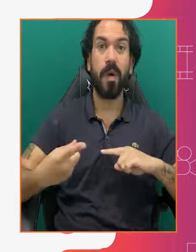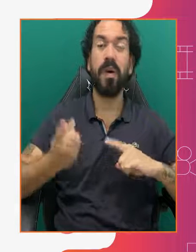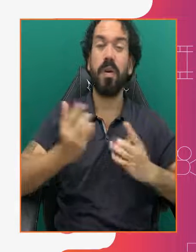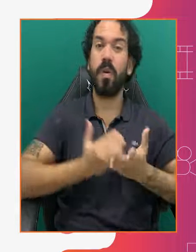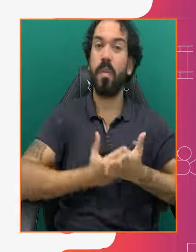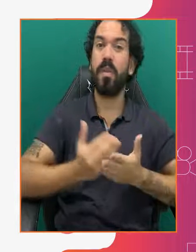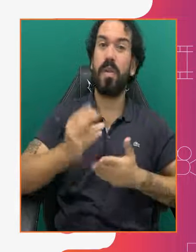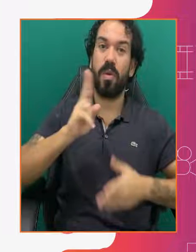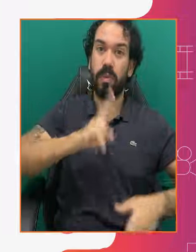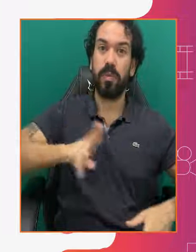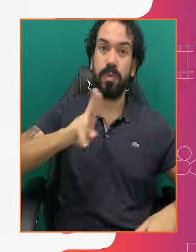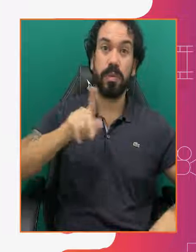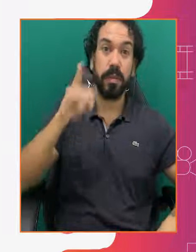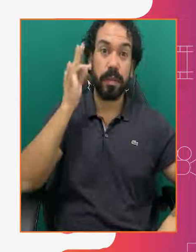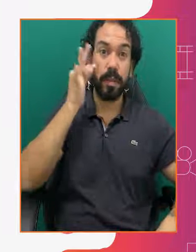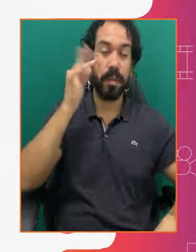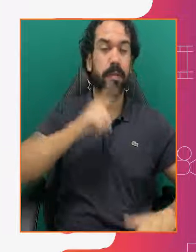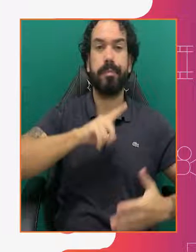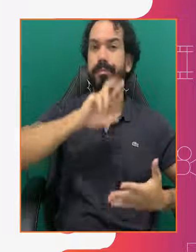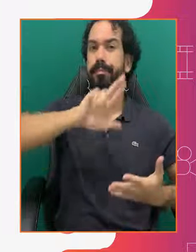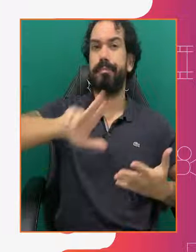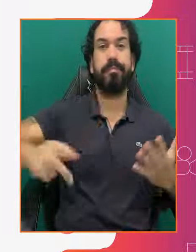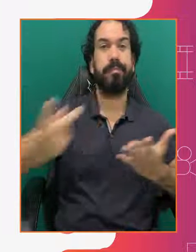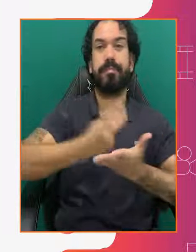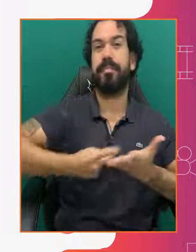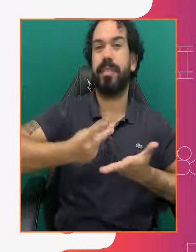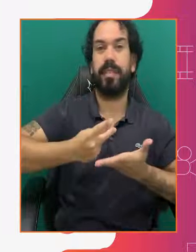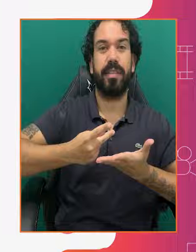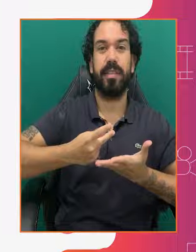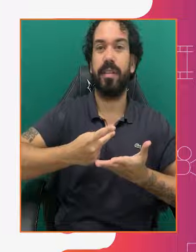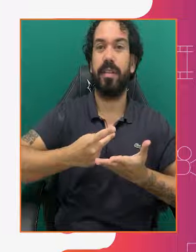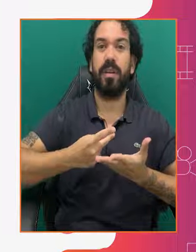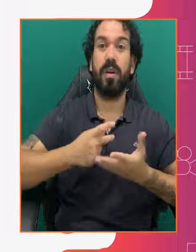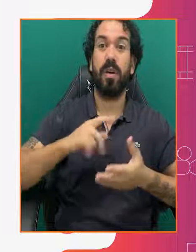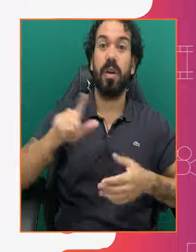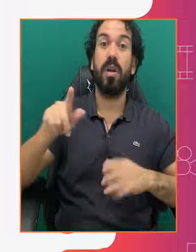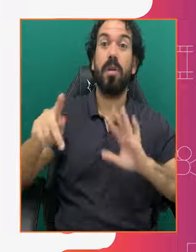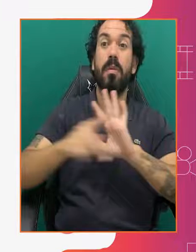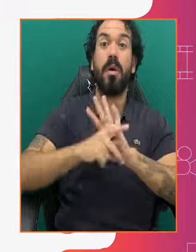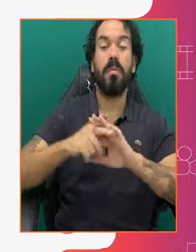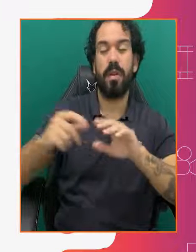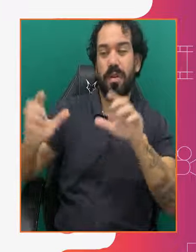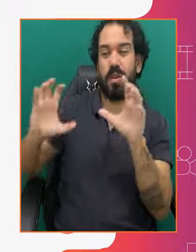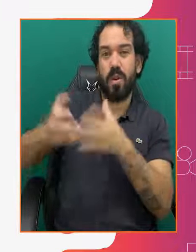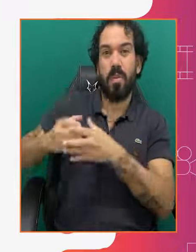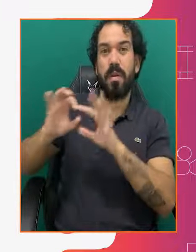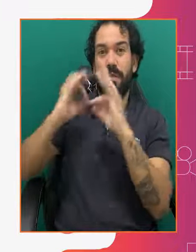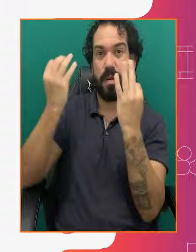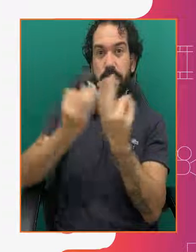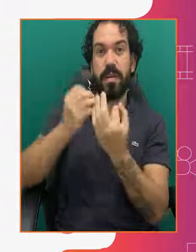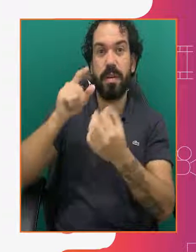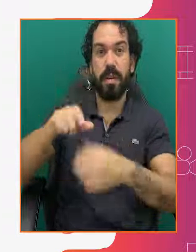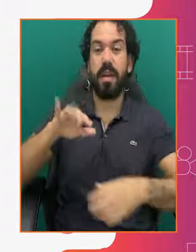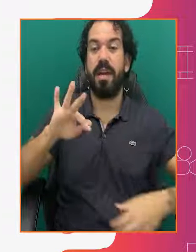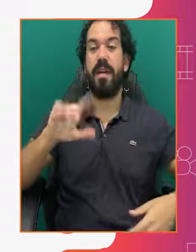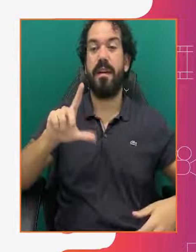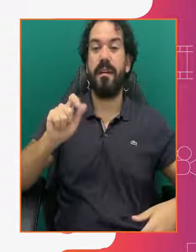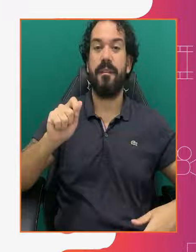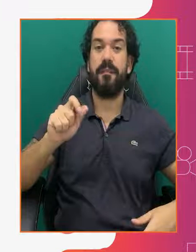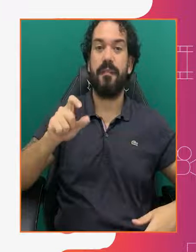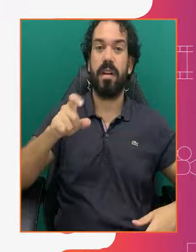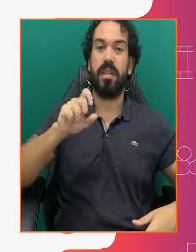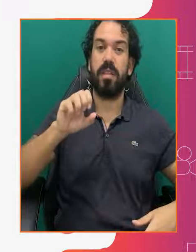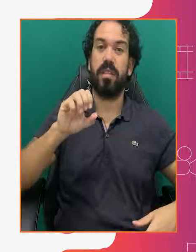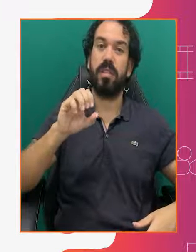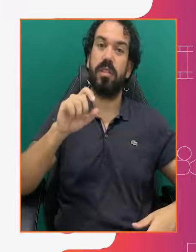daí, eles passaram a utilizar essa técnica em diversos desenhos animados pelo estúdio da família, que são os estúdios